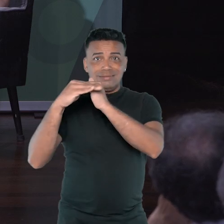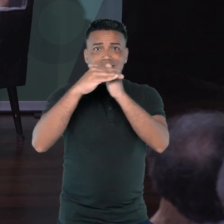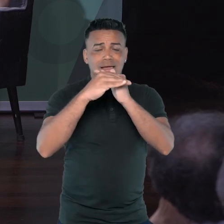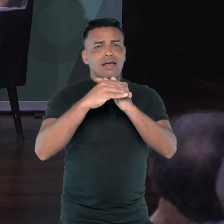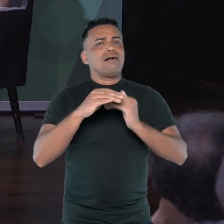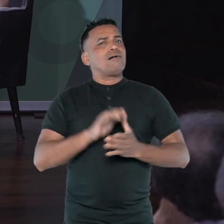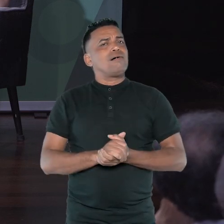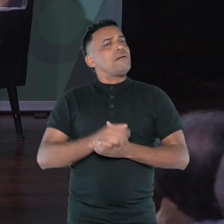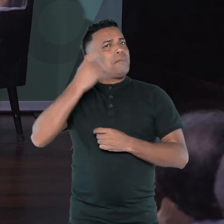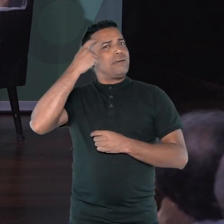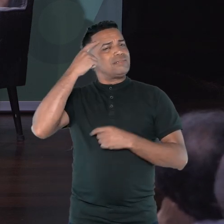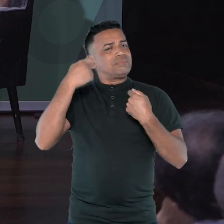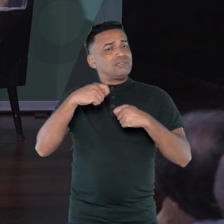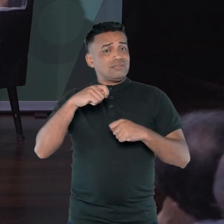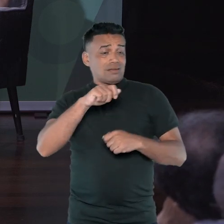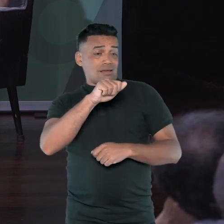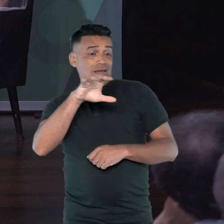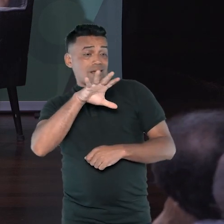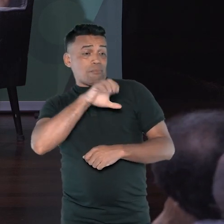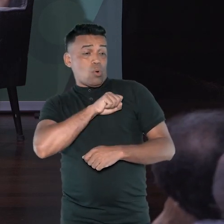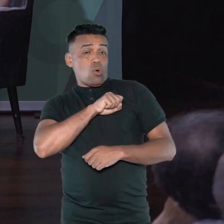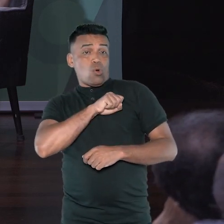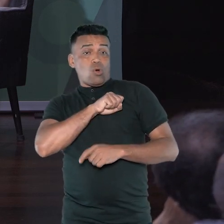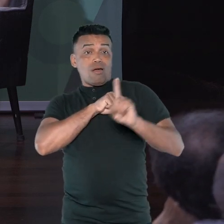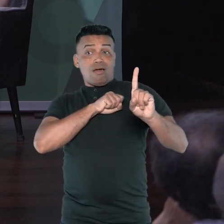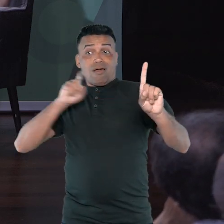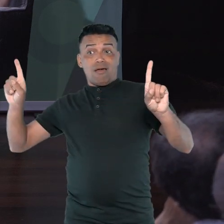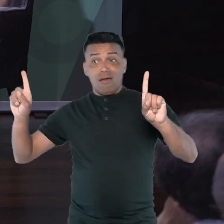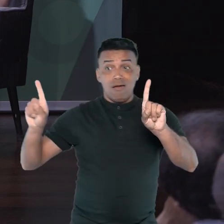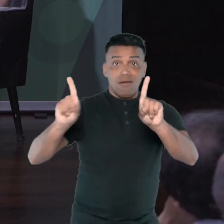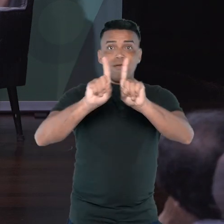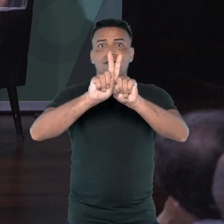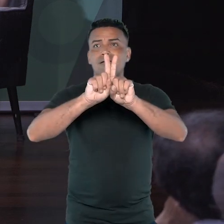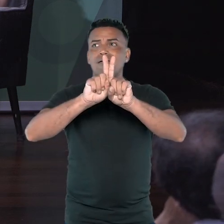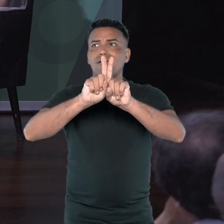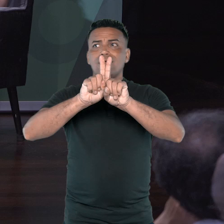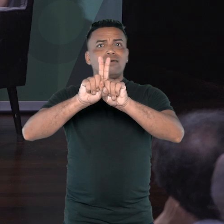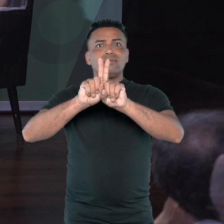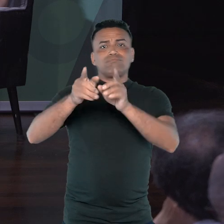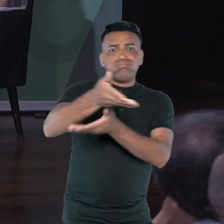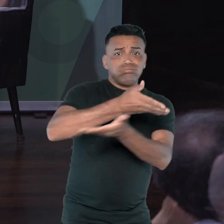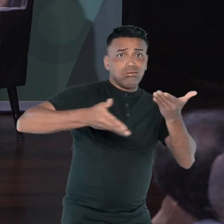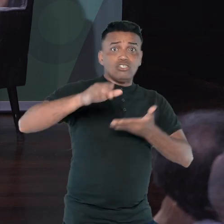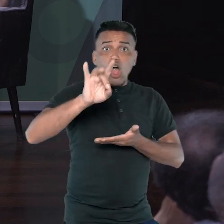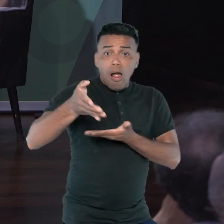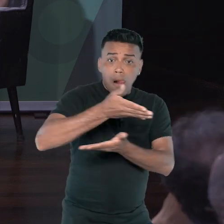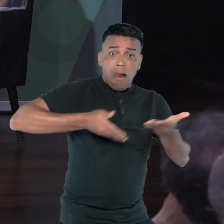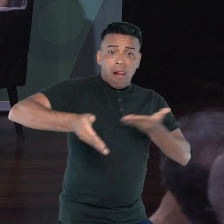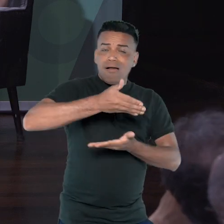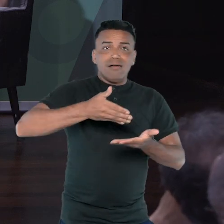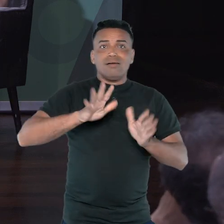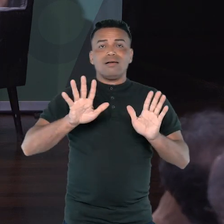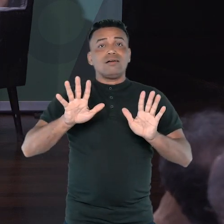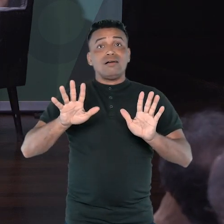pensar que no amor, no encontro com o outro, o que a gente tem não é só fruição, não é só da